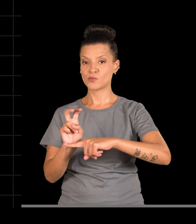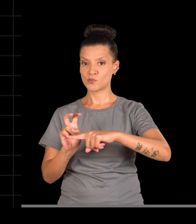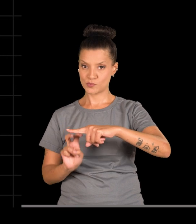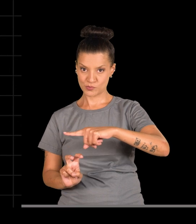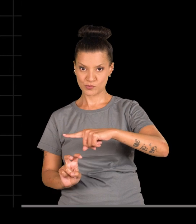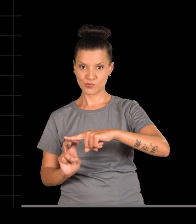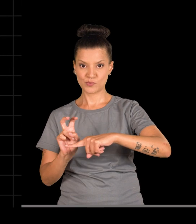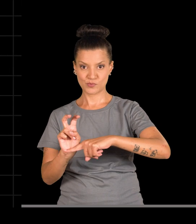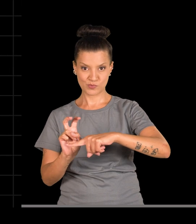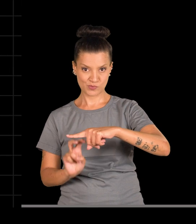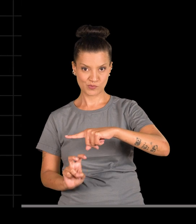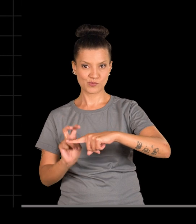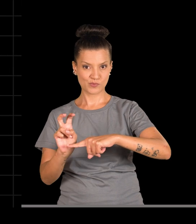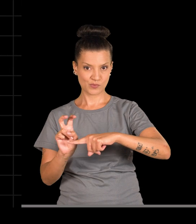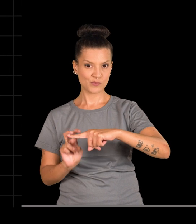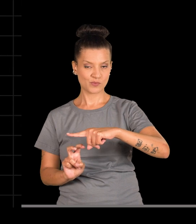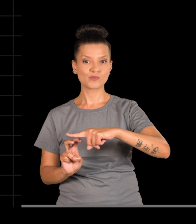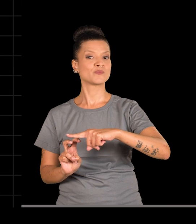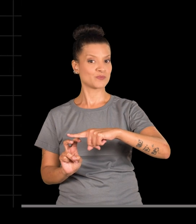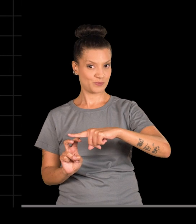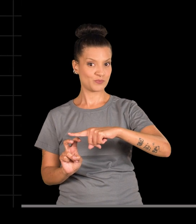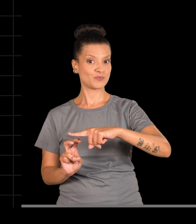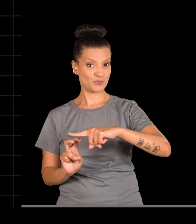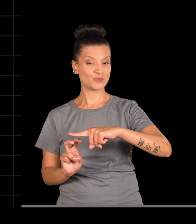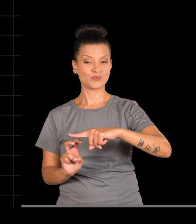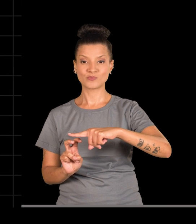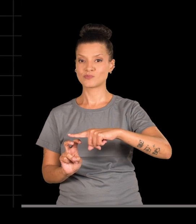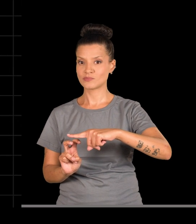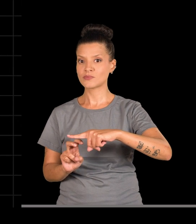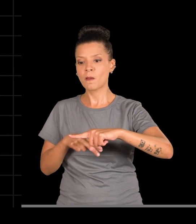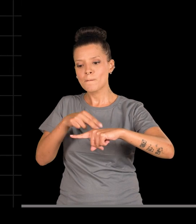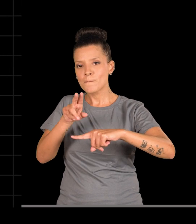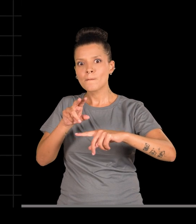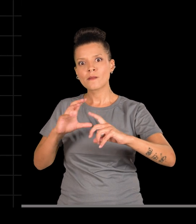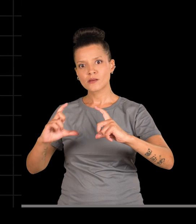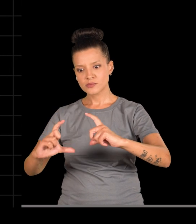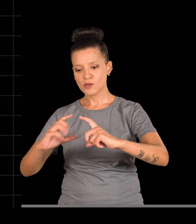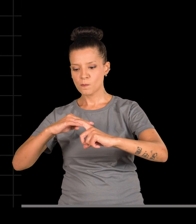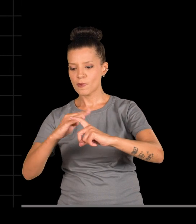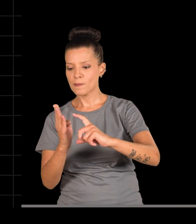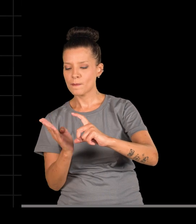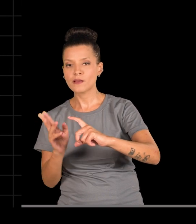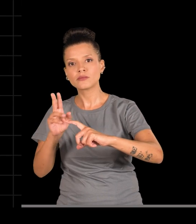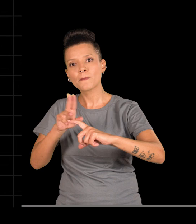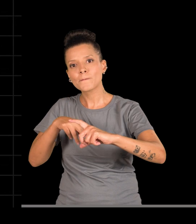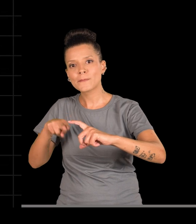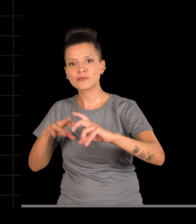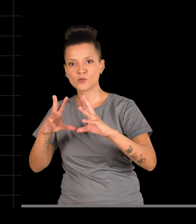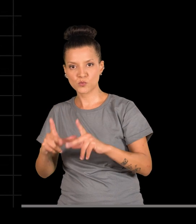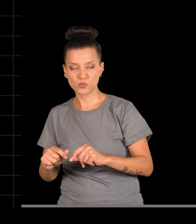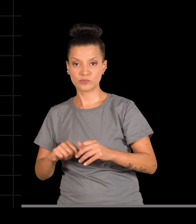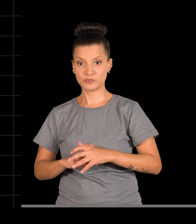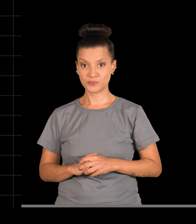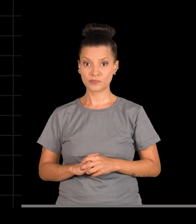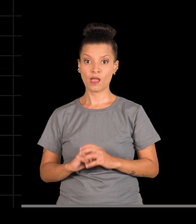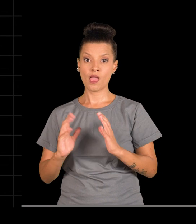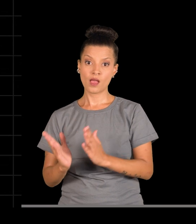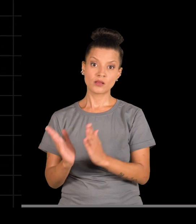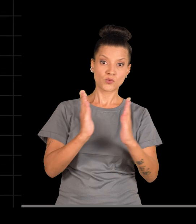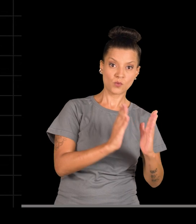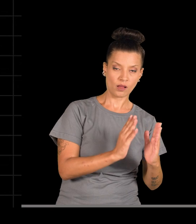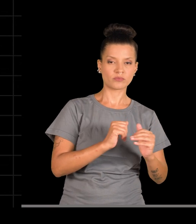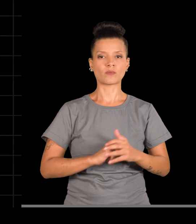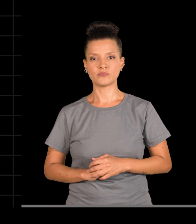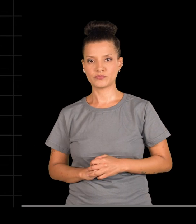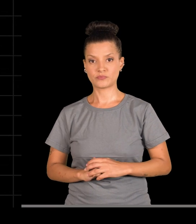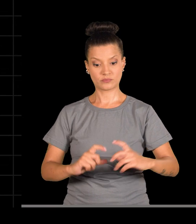É 5/5, beleza? 5/5. Eu pintei 5 partes em 5 possíveis, tranquilo? E aí eu